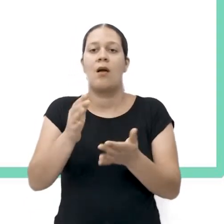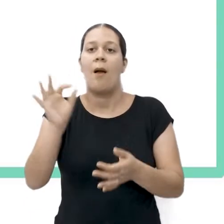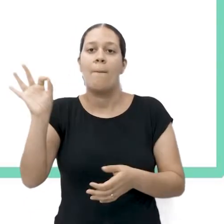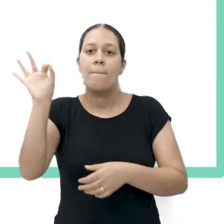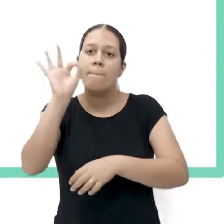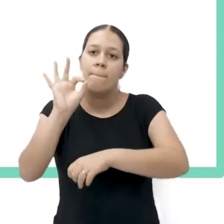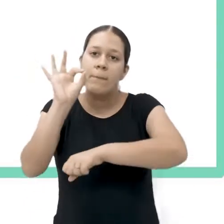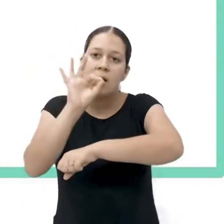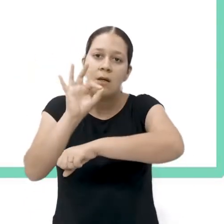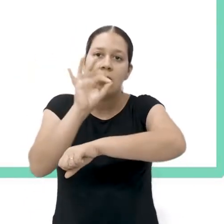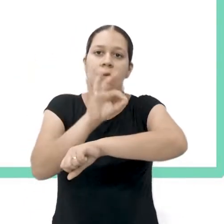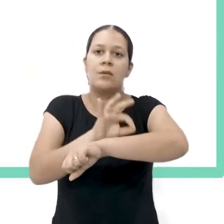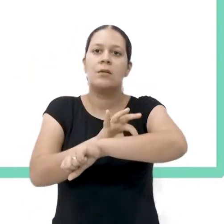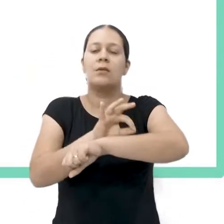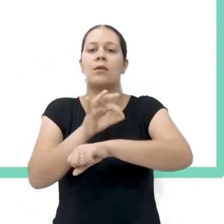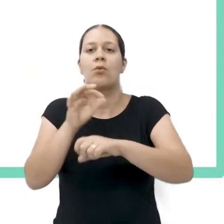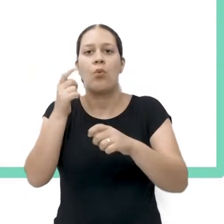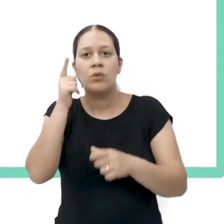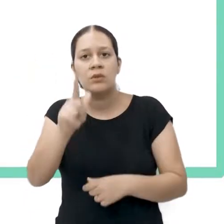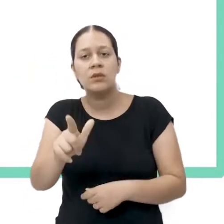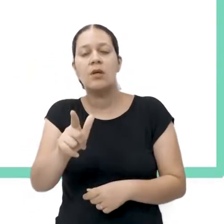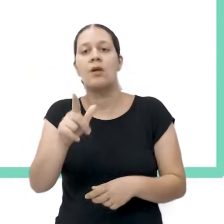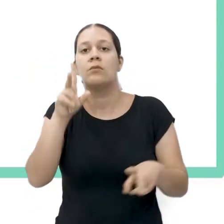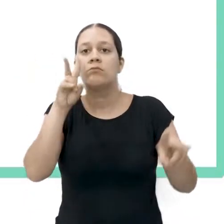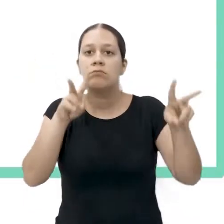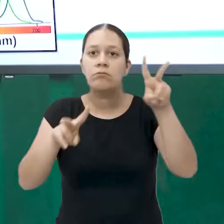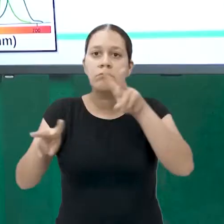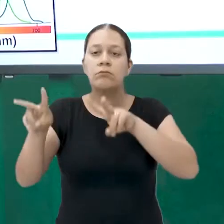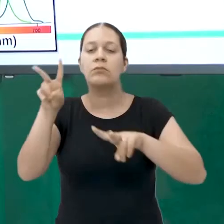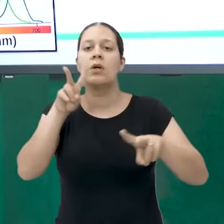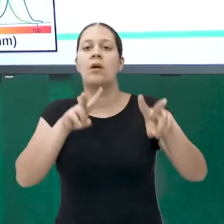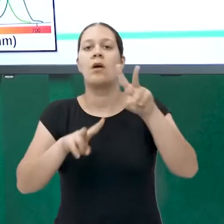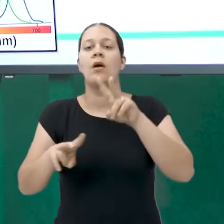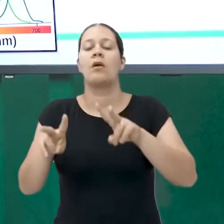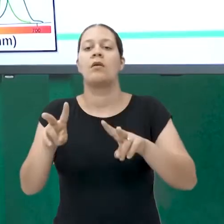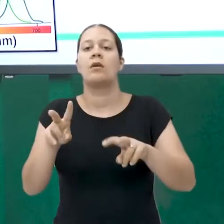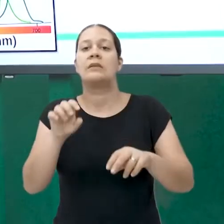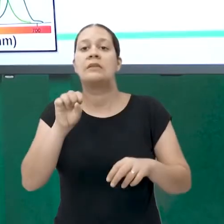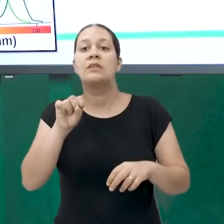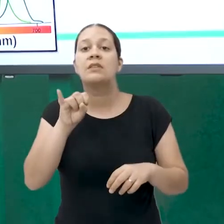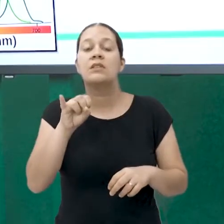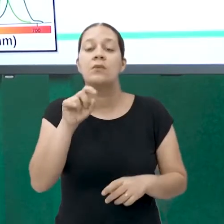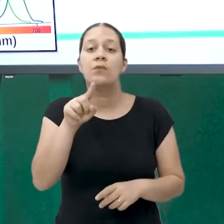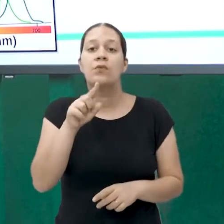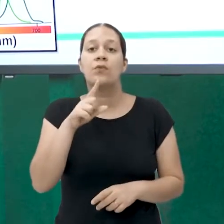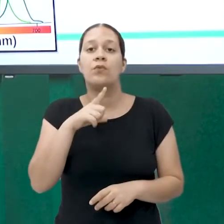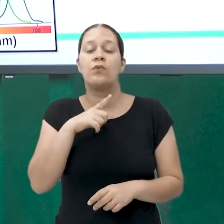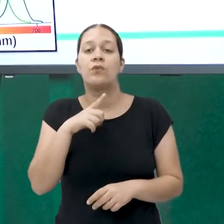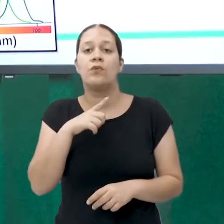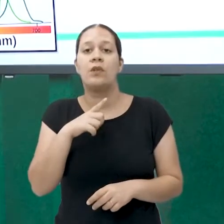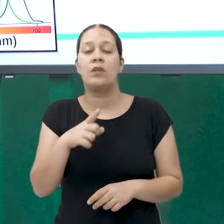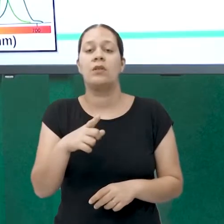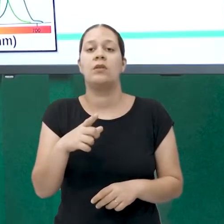alguns conseguem menos do que isso. A abelha consegue ver aqui no ultravioleta, tá? Você tem